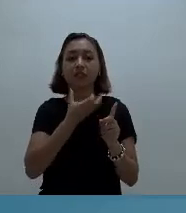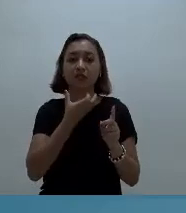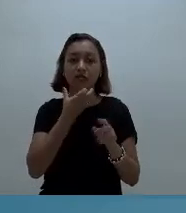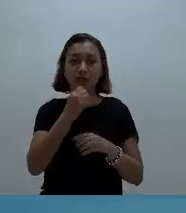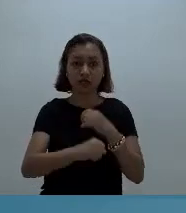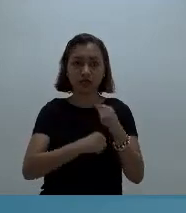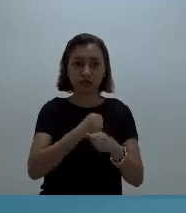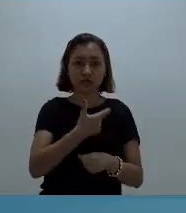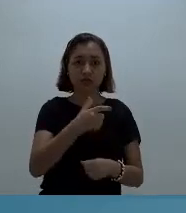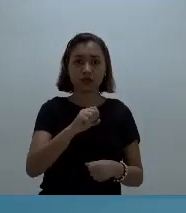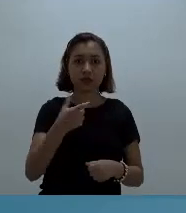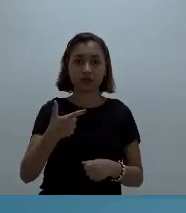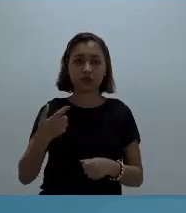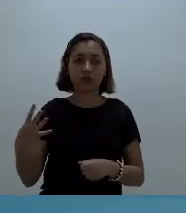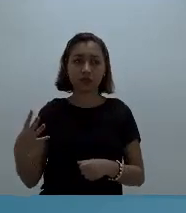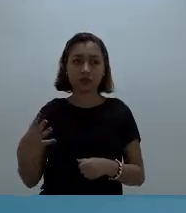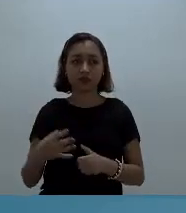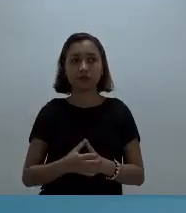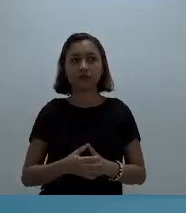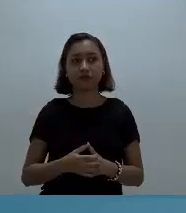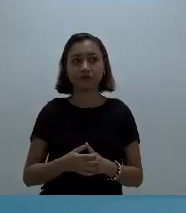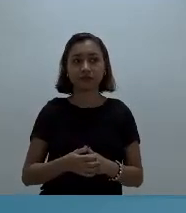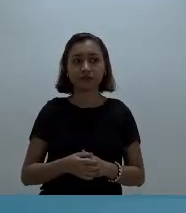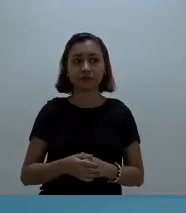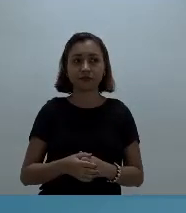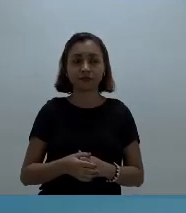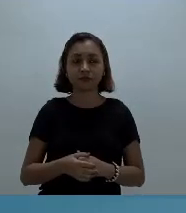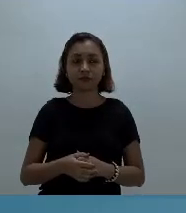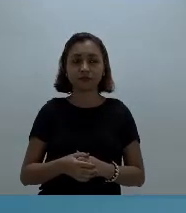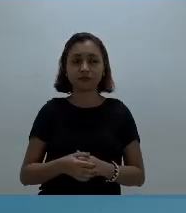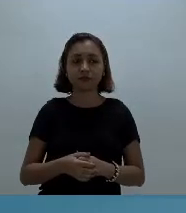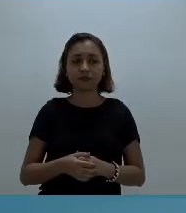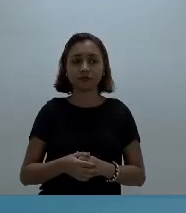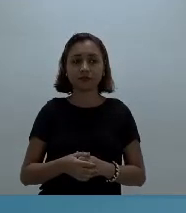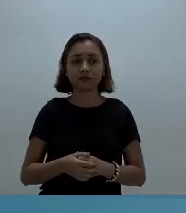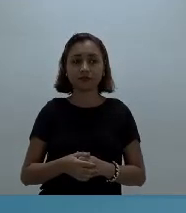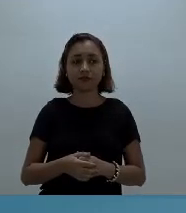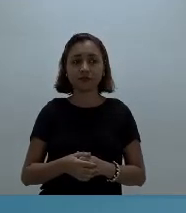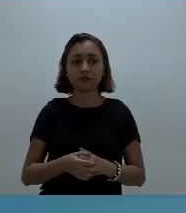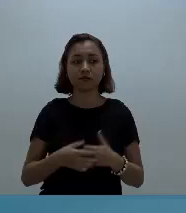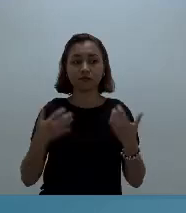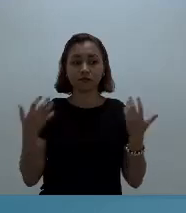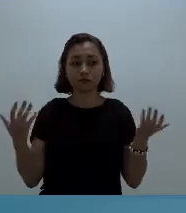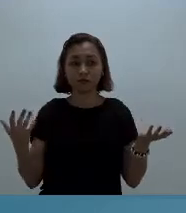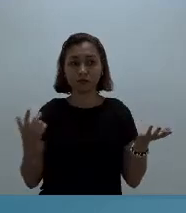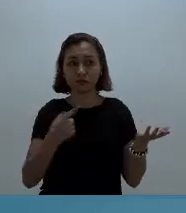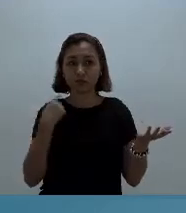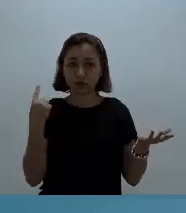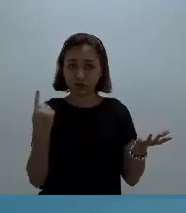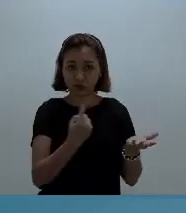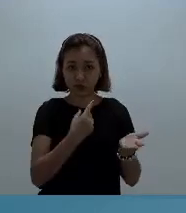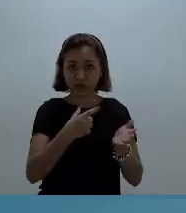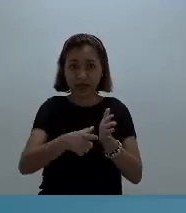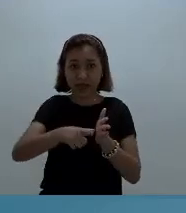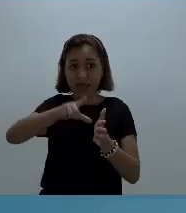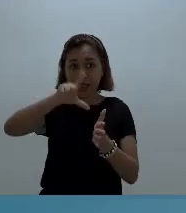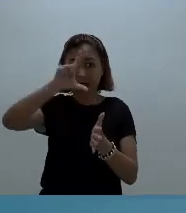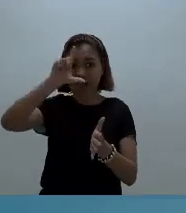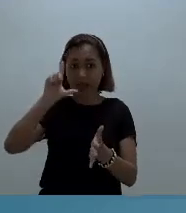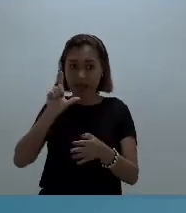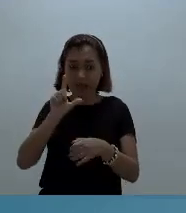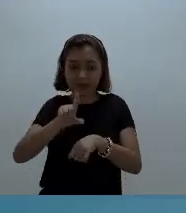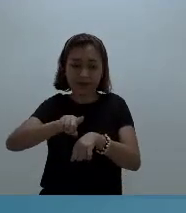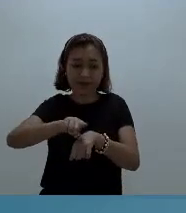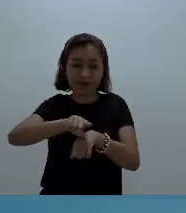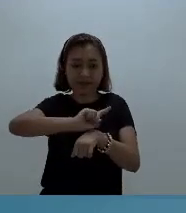fazendo? No mesmo sentido, tá? Nós estamos antecipando o pagamento da indenização de férias